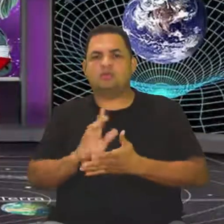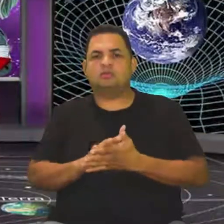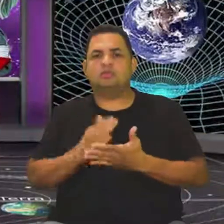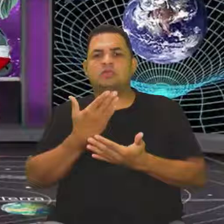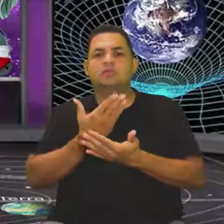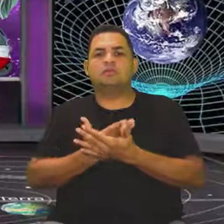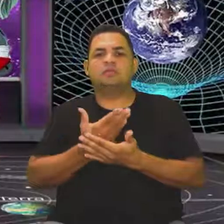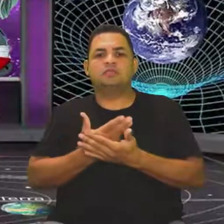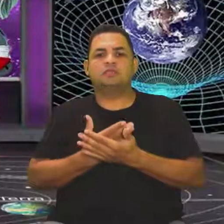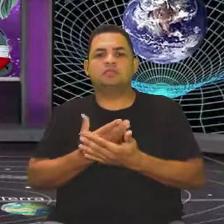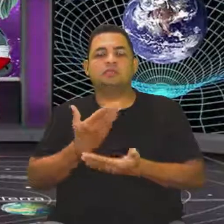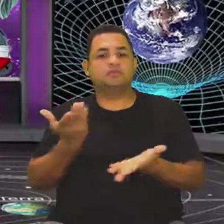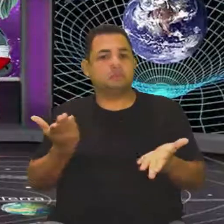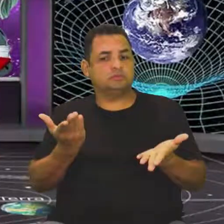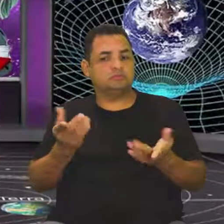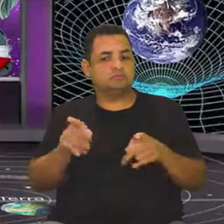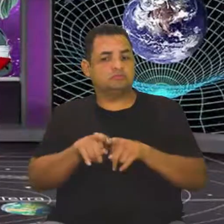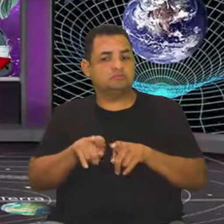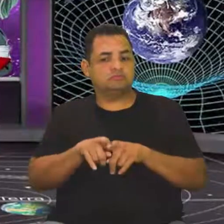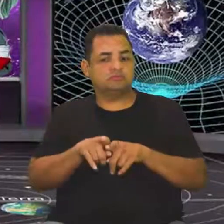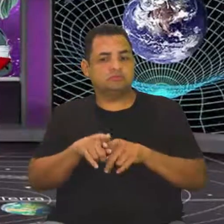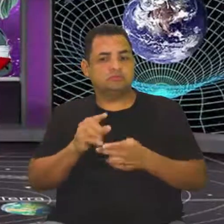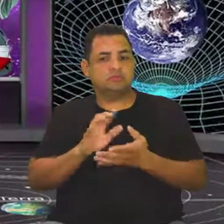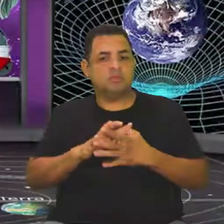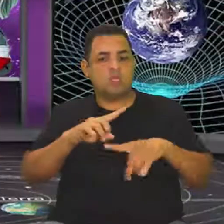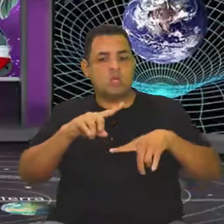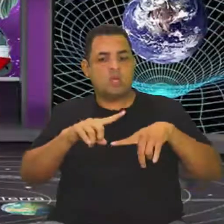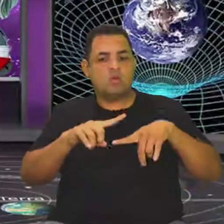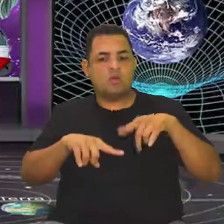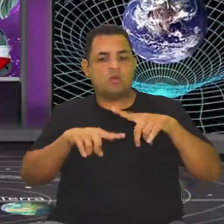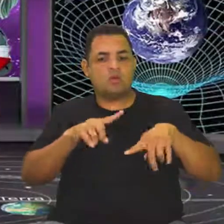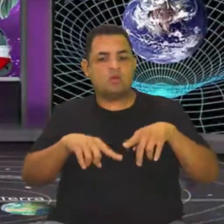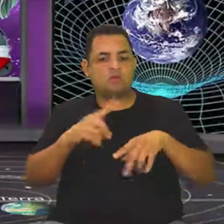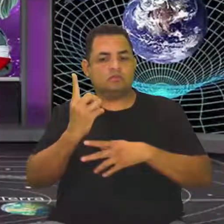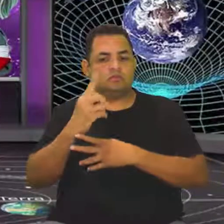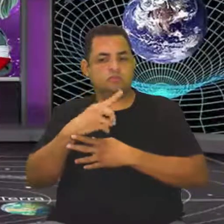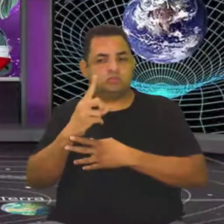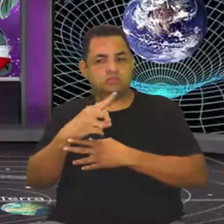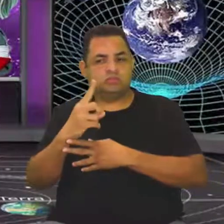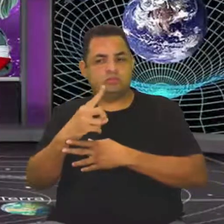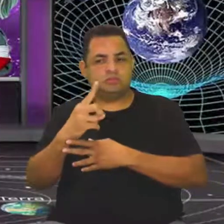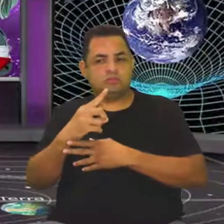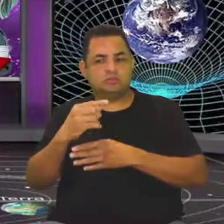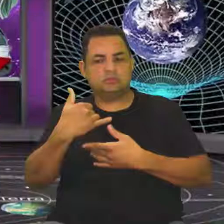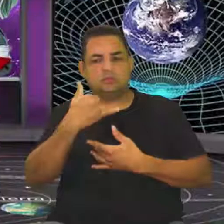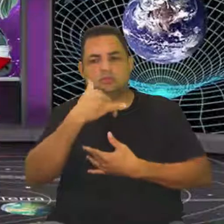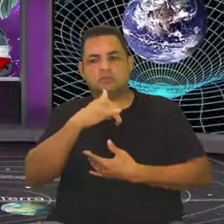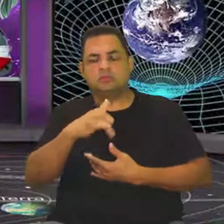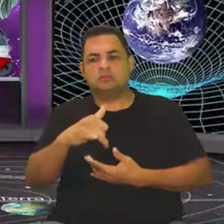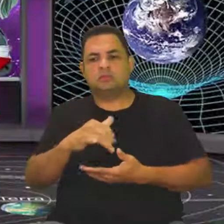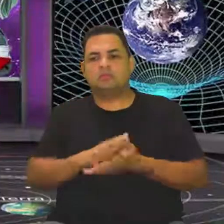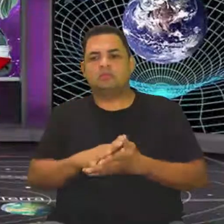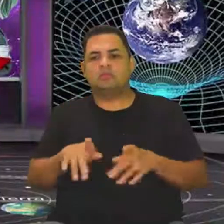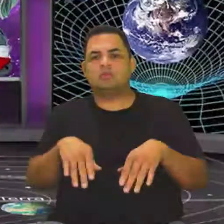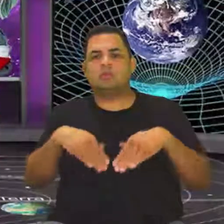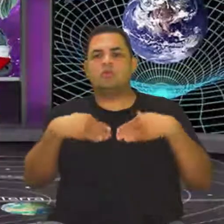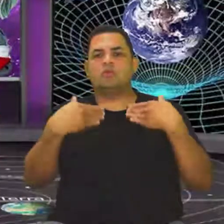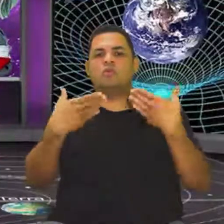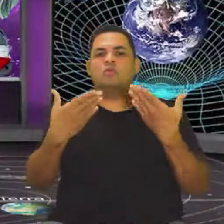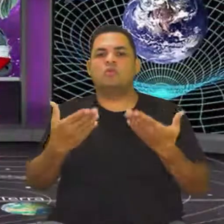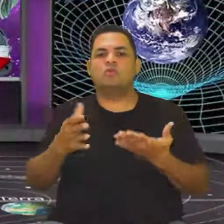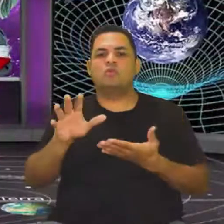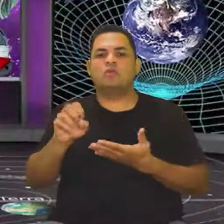vimos também, pessoal, que os instrumentos de medidas elétricas, nós vimos que quando eu